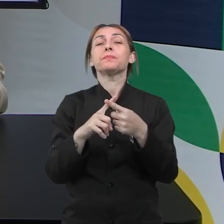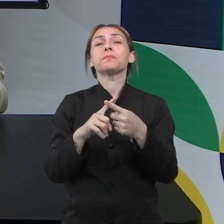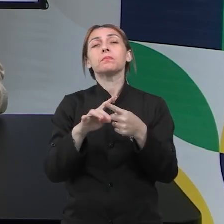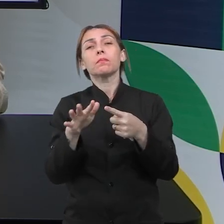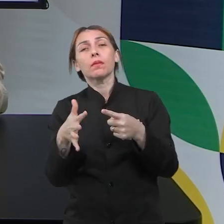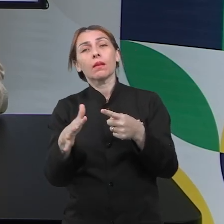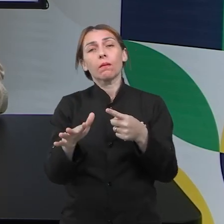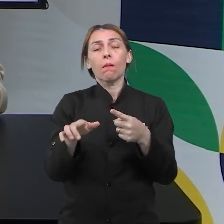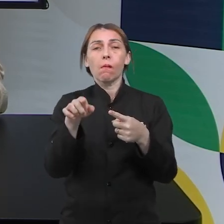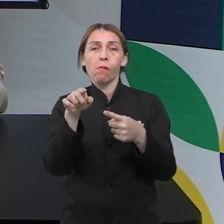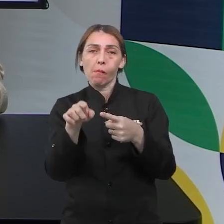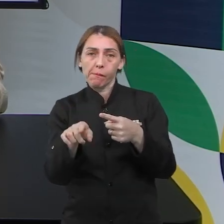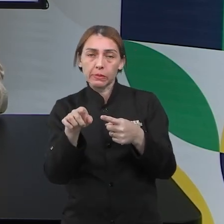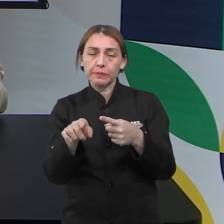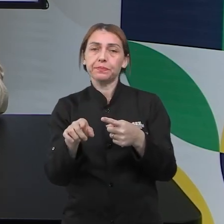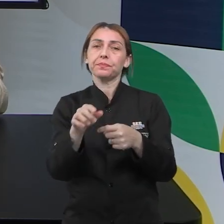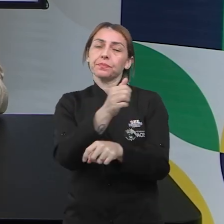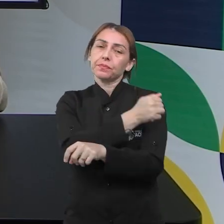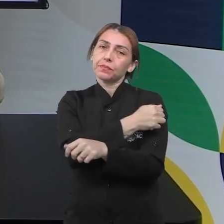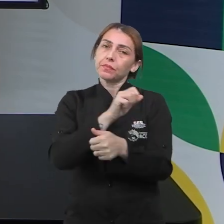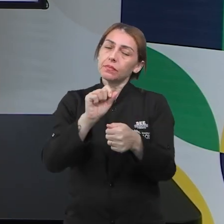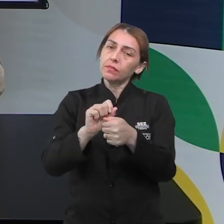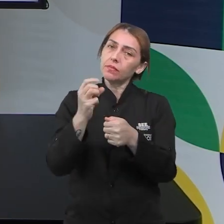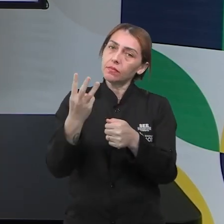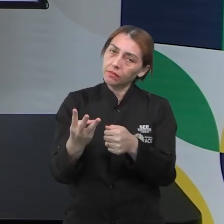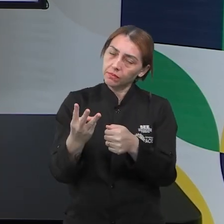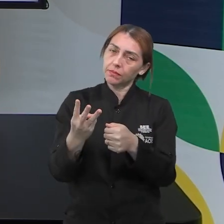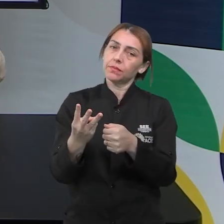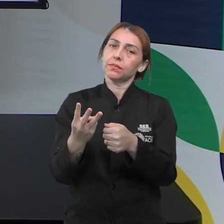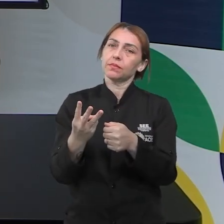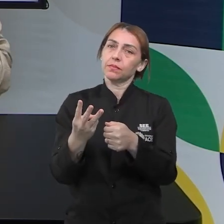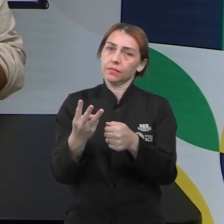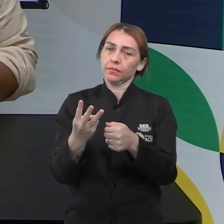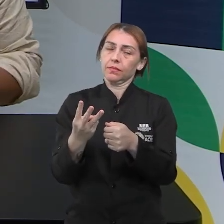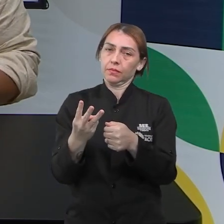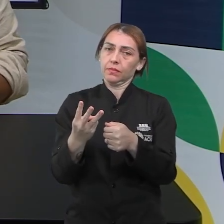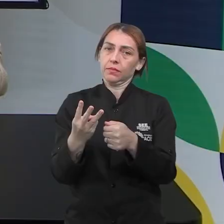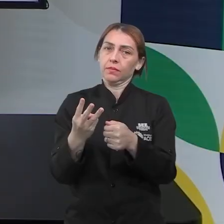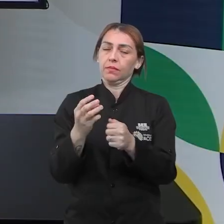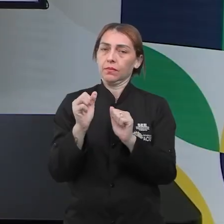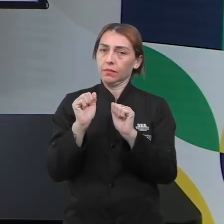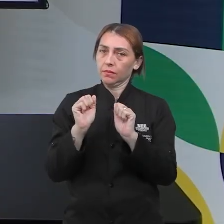para você, estudante que vai fazer essa prova do Enem, o 3 ele é arredondamento. Você vai fugir da ideia das casas